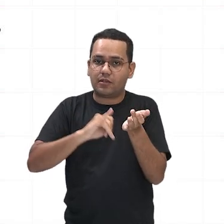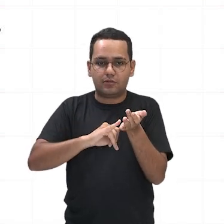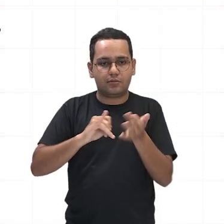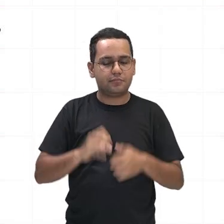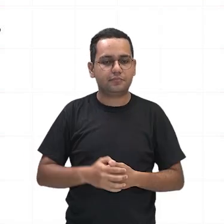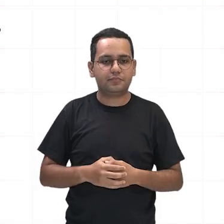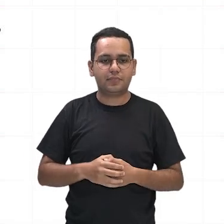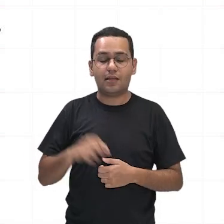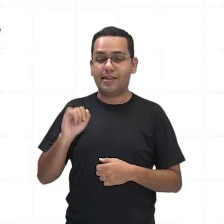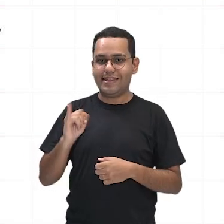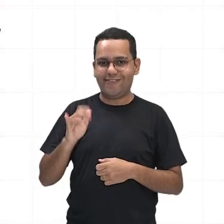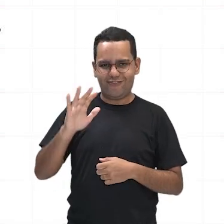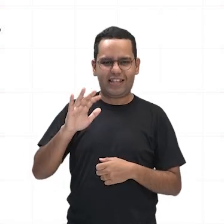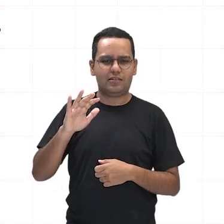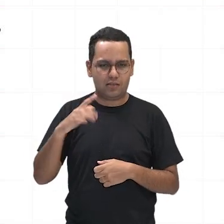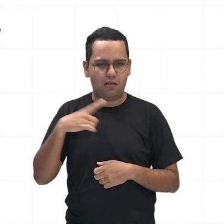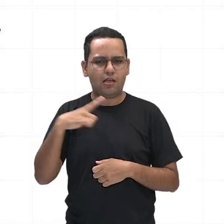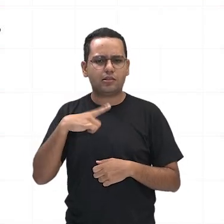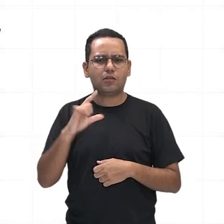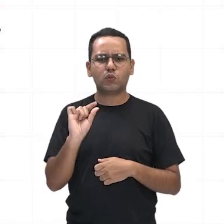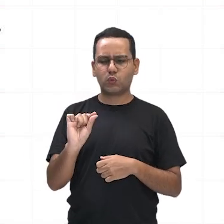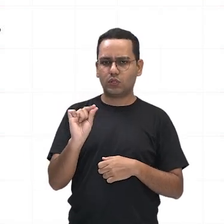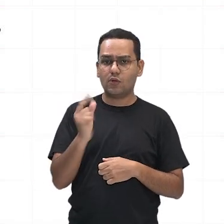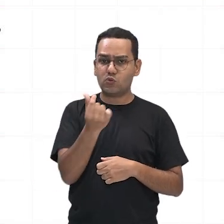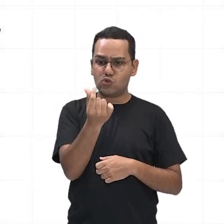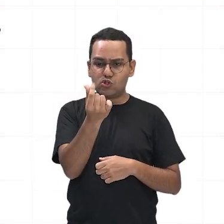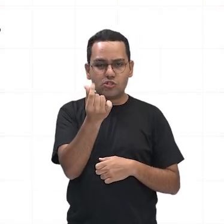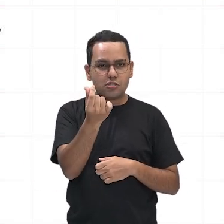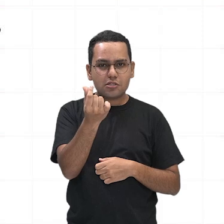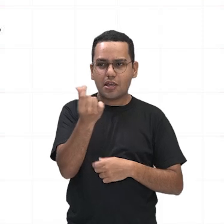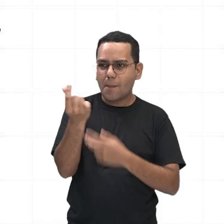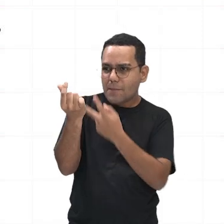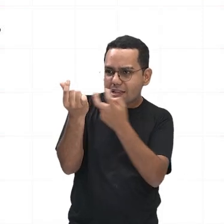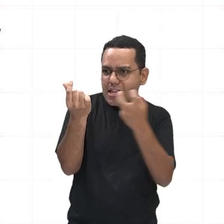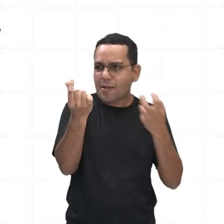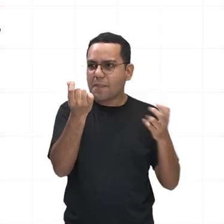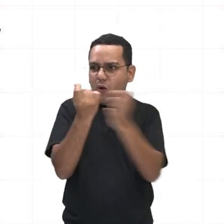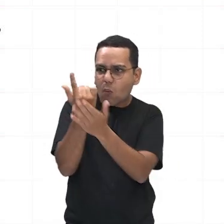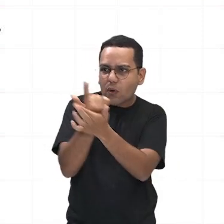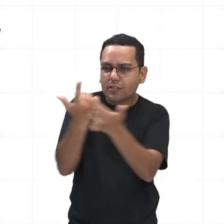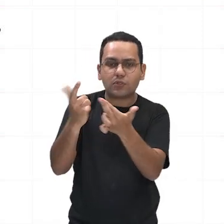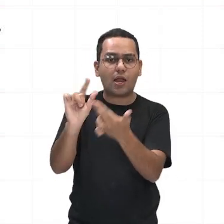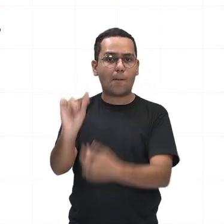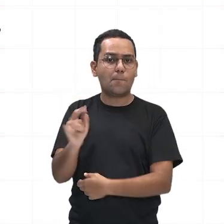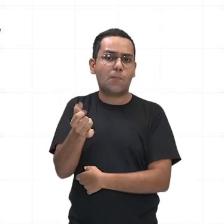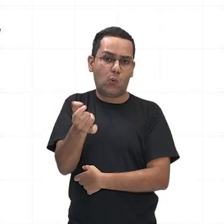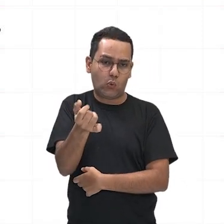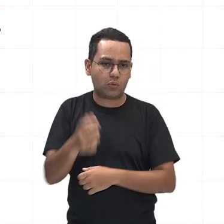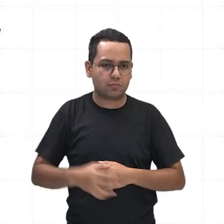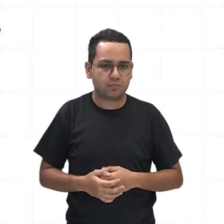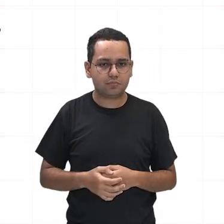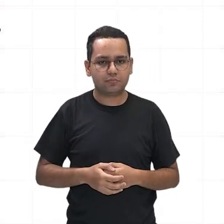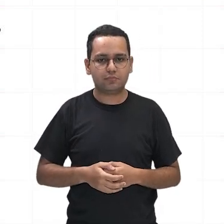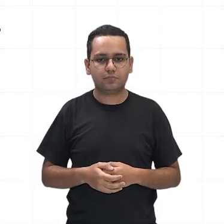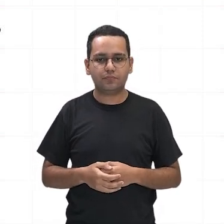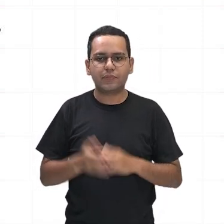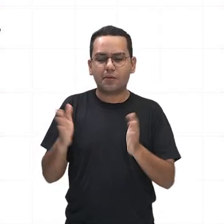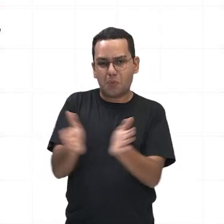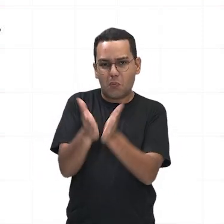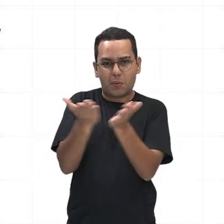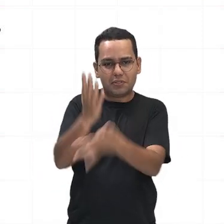do dinheiro que cada um possuía diminuiu, houve um empobrecimento da população do Império. A situação